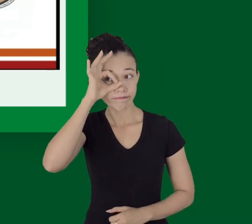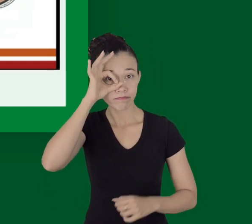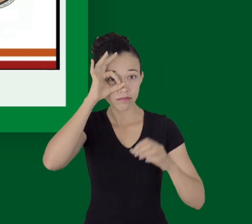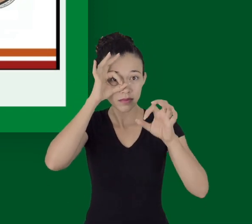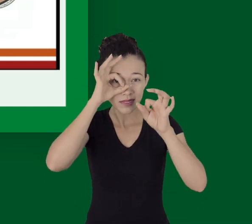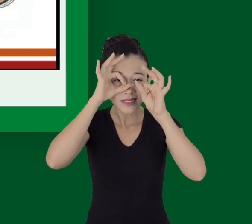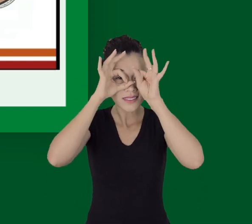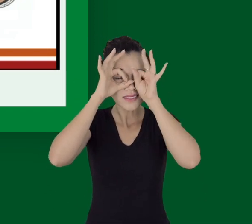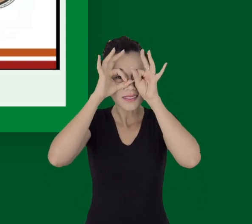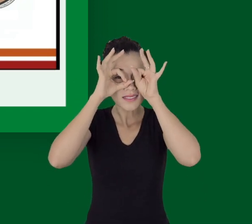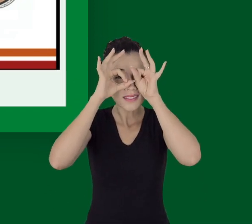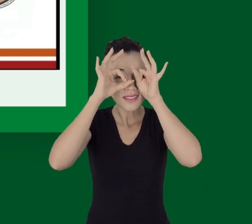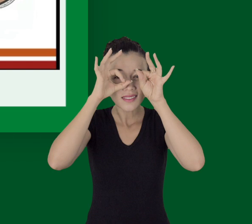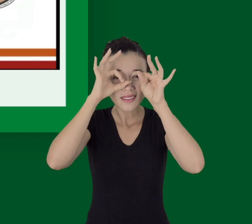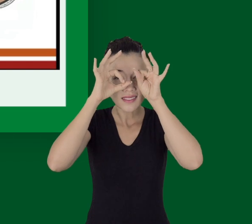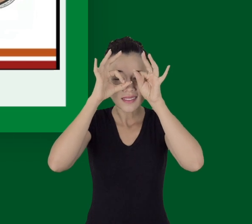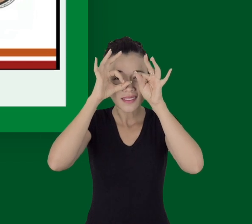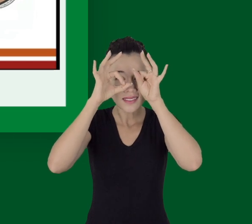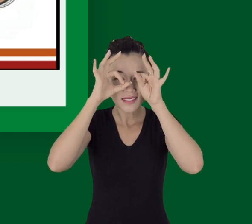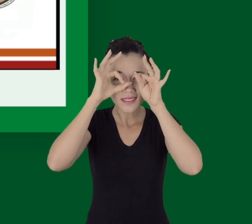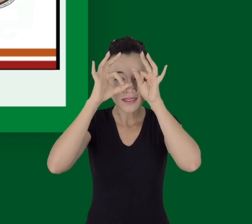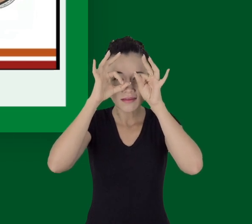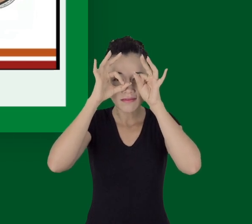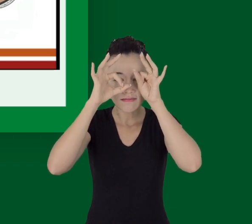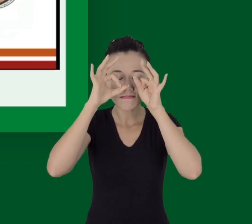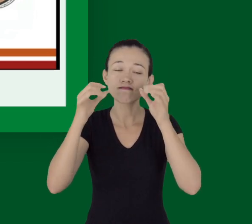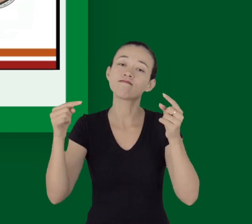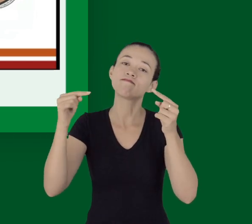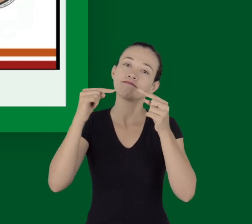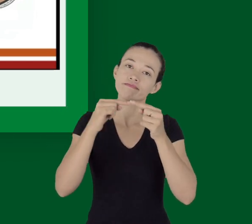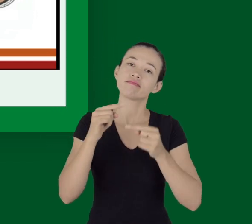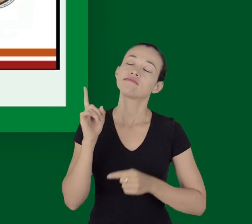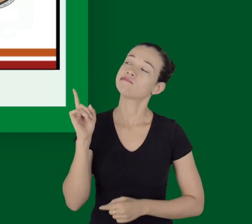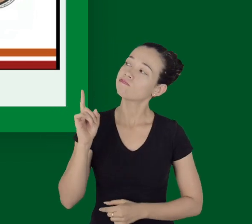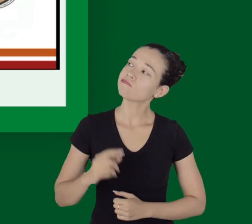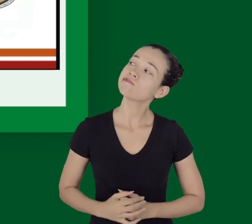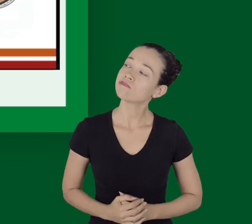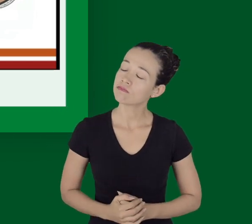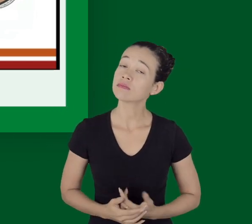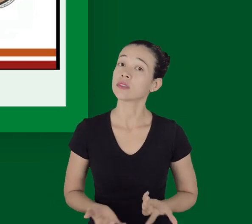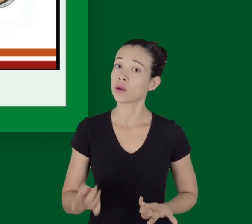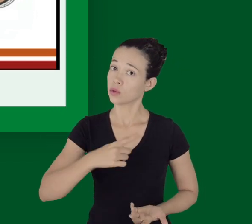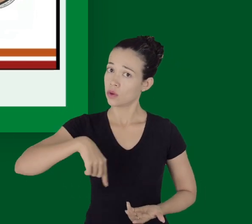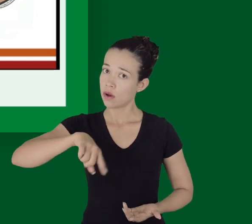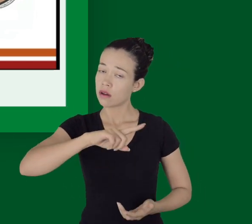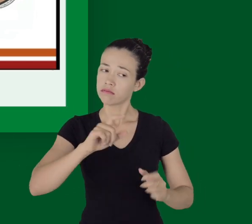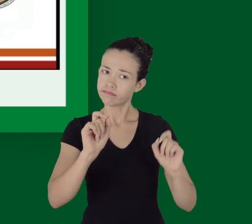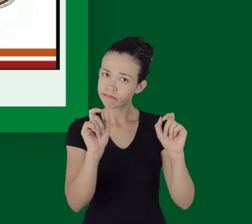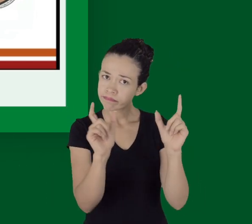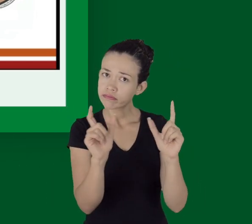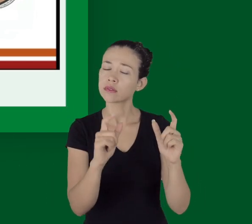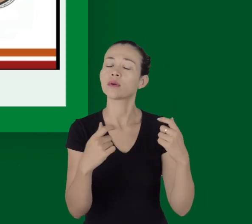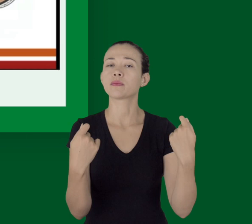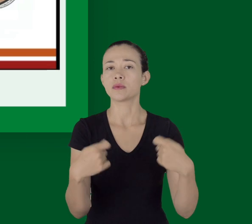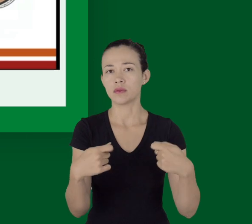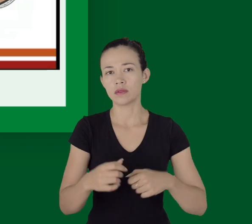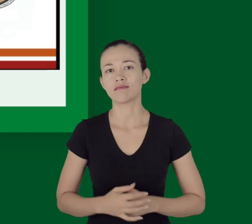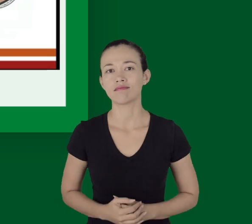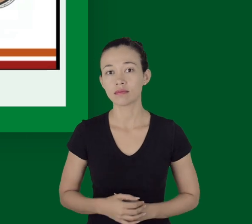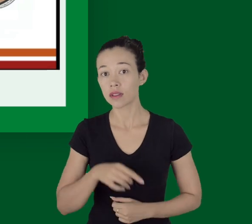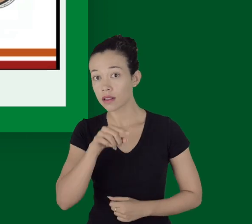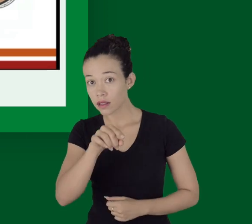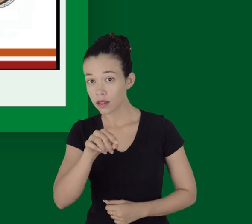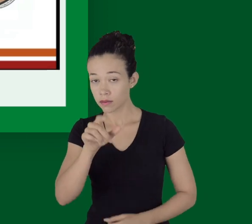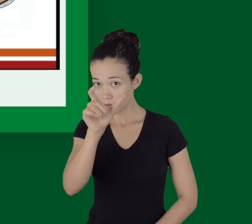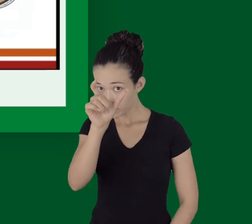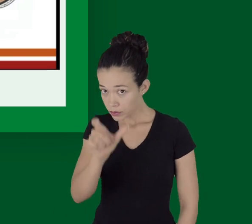um cal, que é uma pupila aberta e a outra bem pontiforme, que é a pupila clássica da herniação do cal. Então,